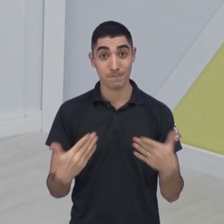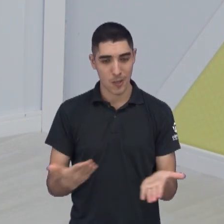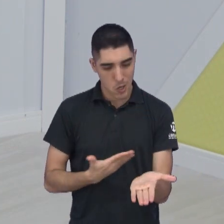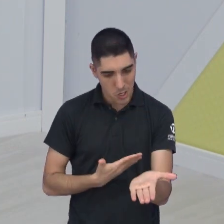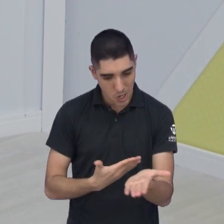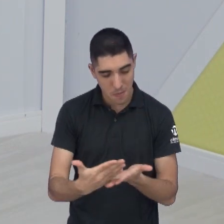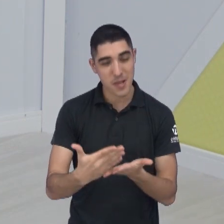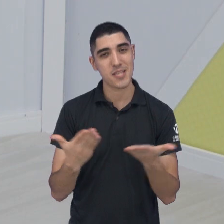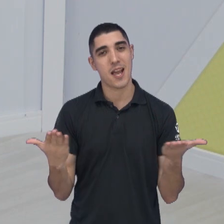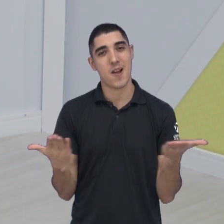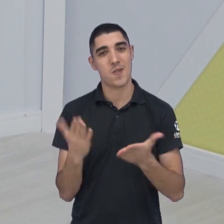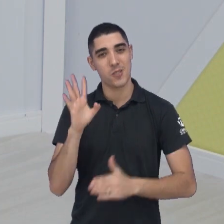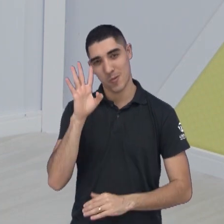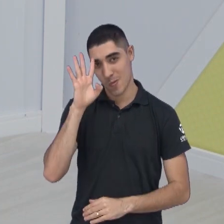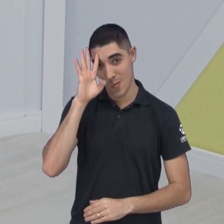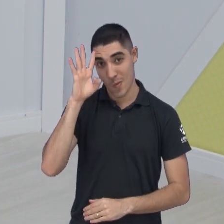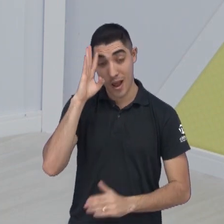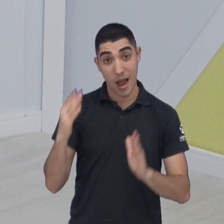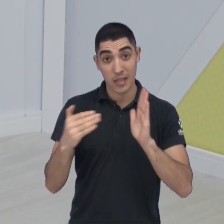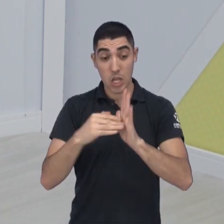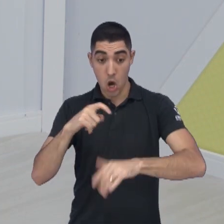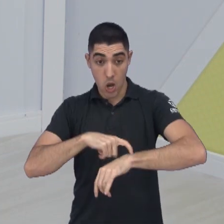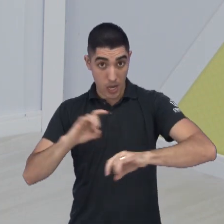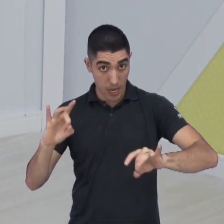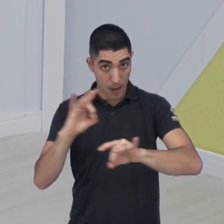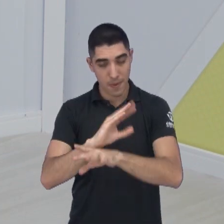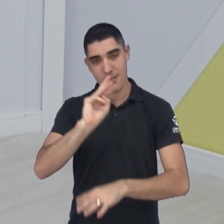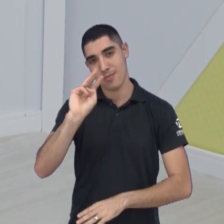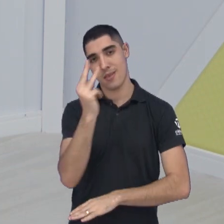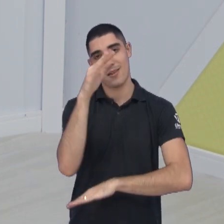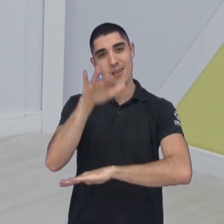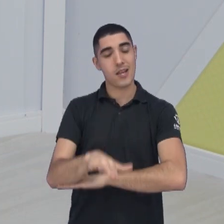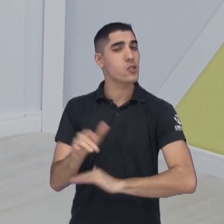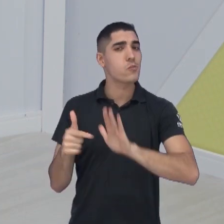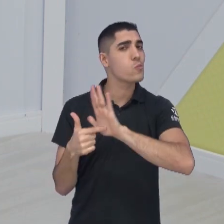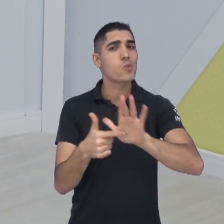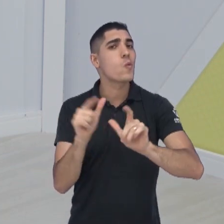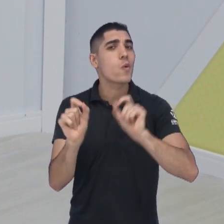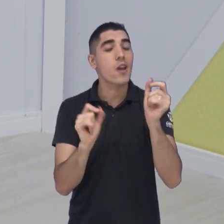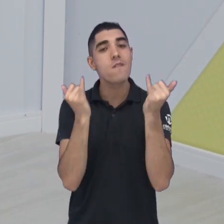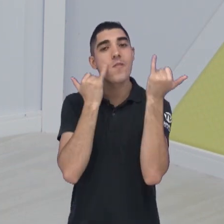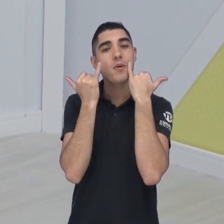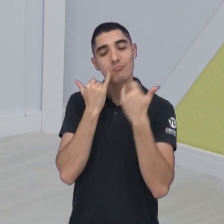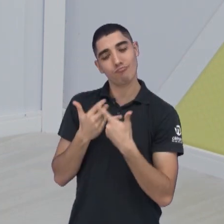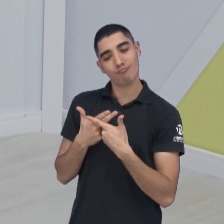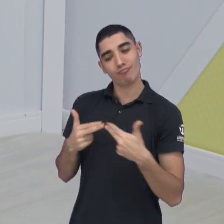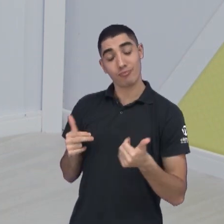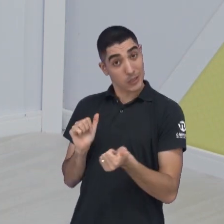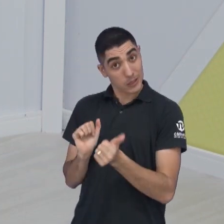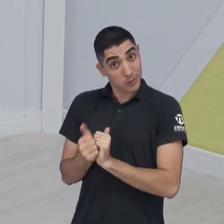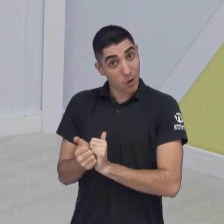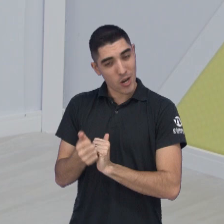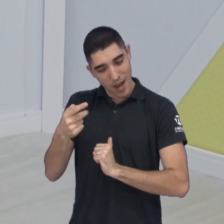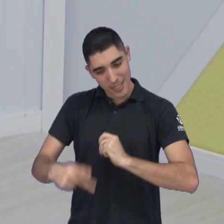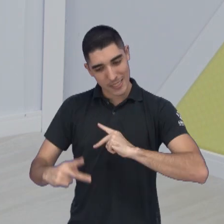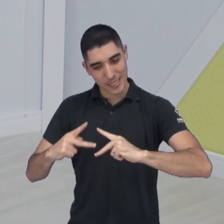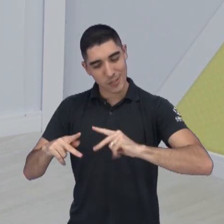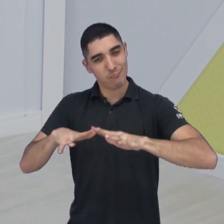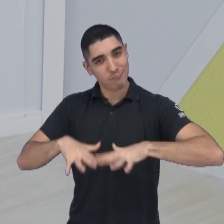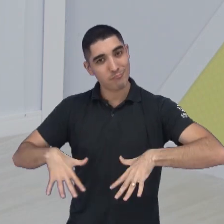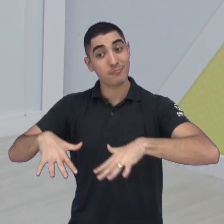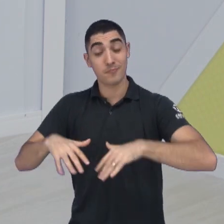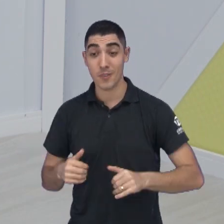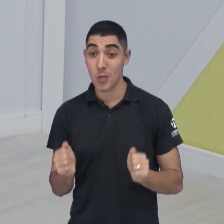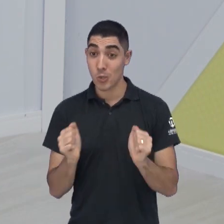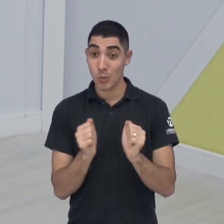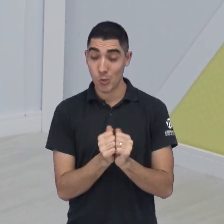Estamos chegando nesta quarta-feira até as 3 da tarde, trazendo as principais informações do esporte aqui da nossa cidade.